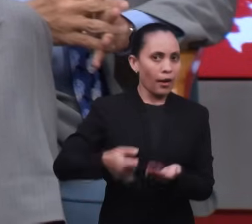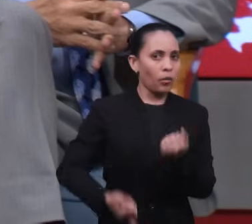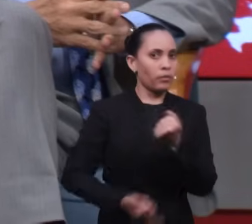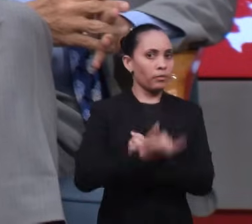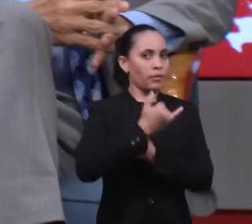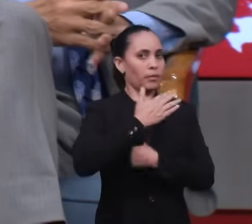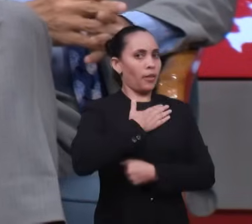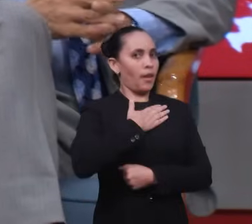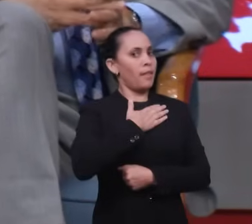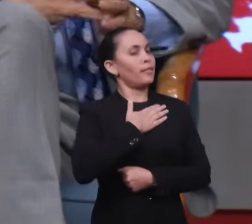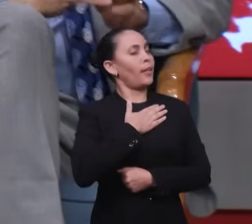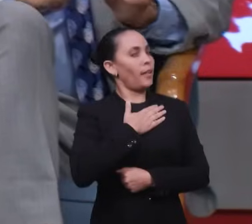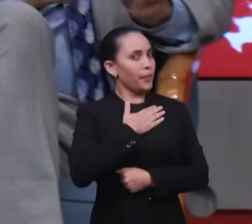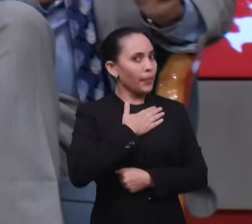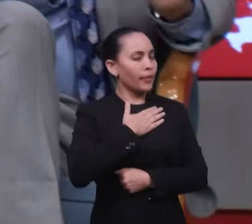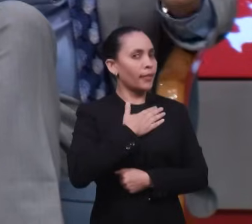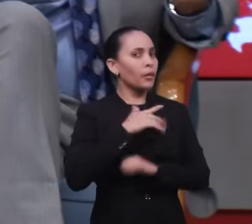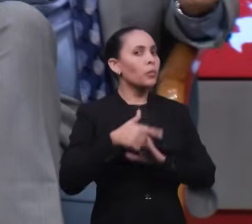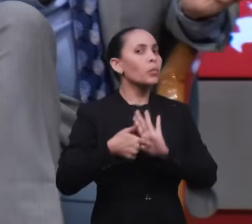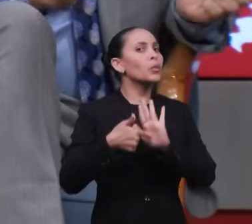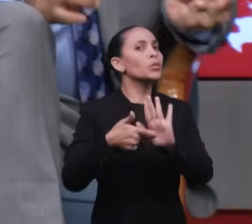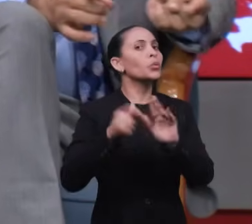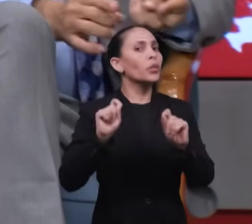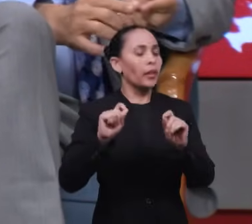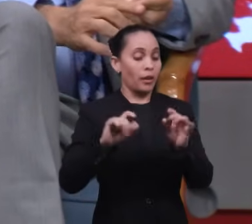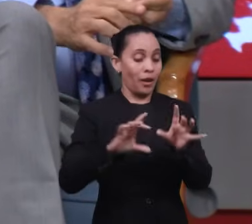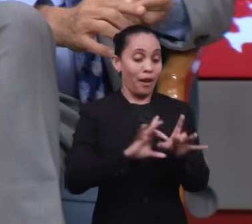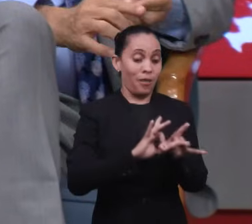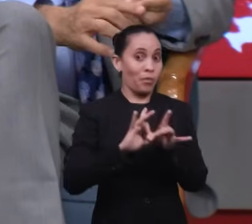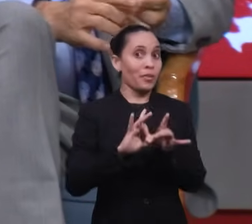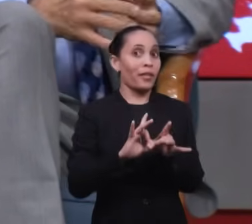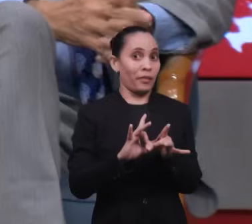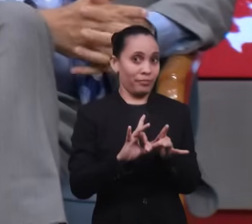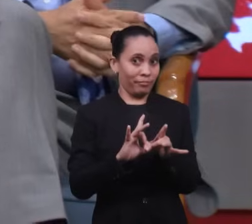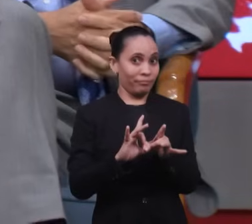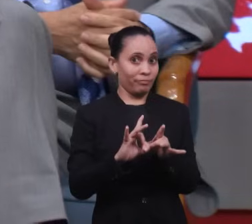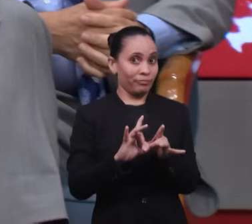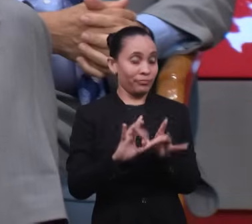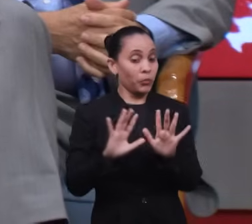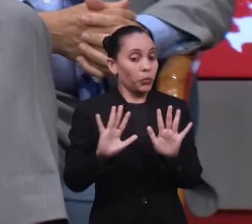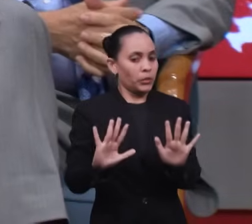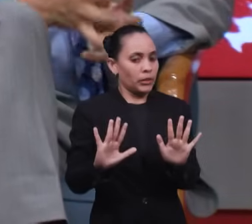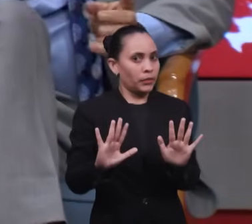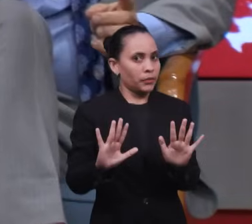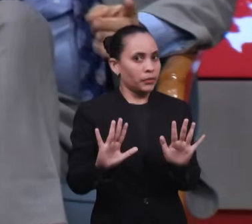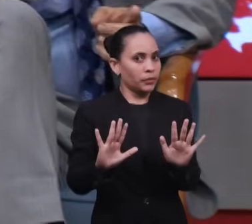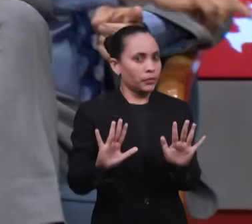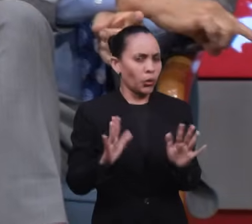fazendo uma advertência para aqueles que estão na comunhão da igreja.